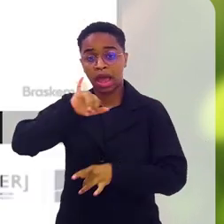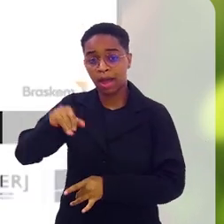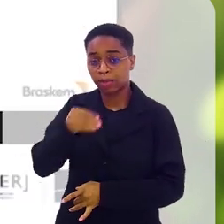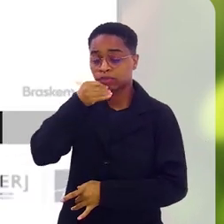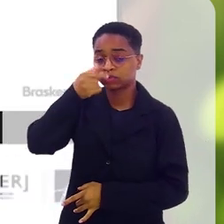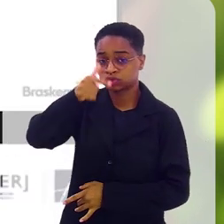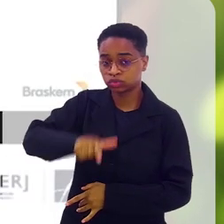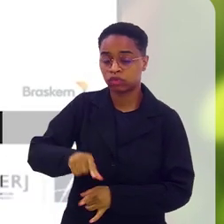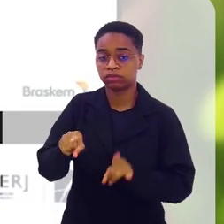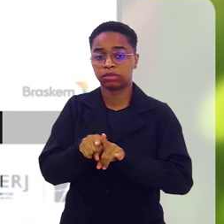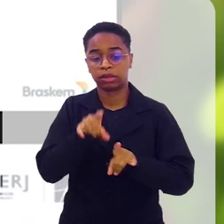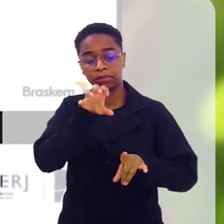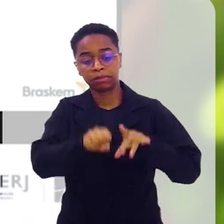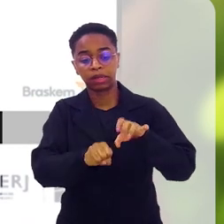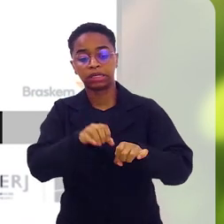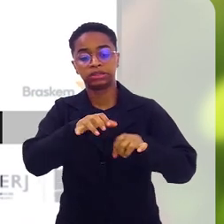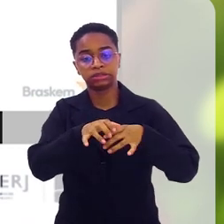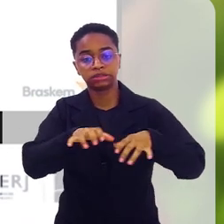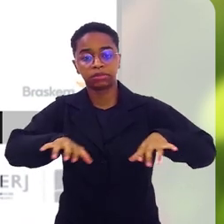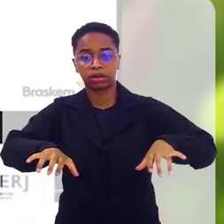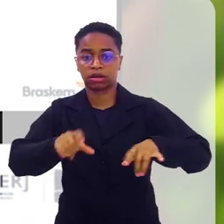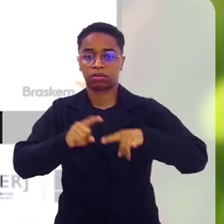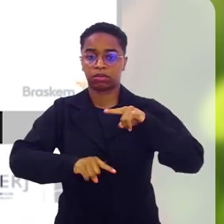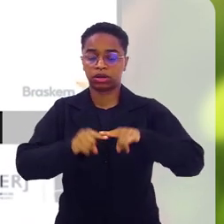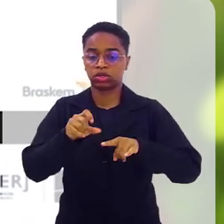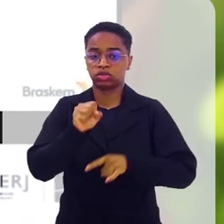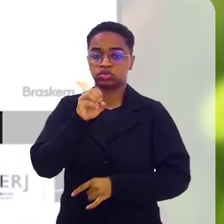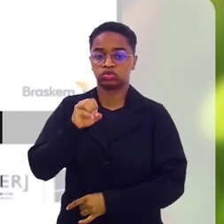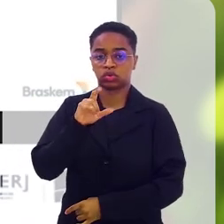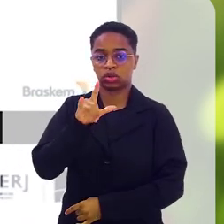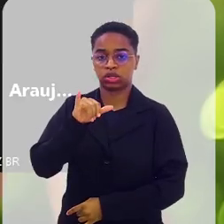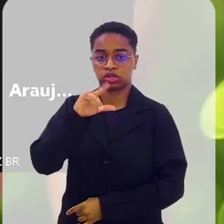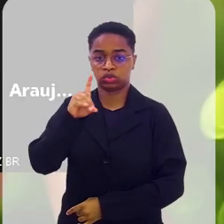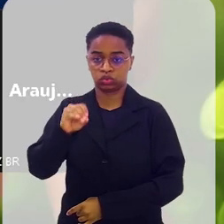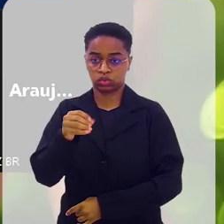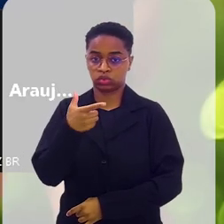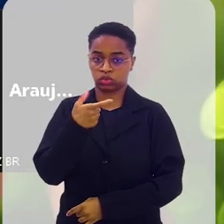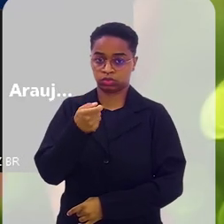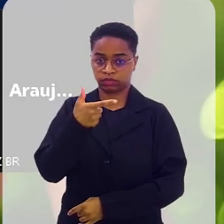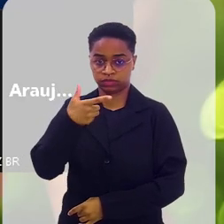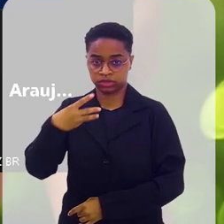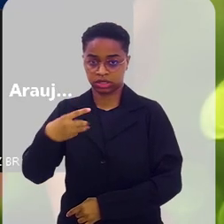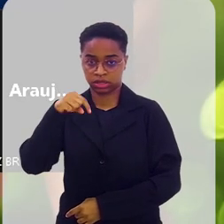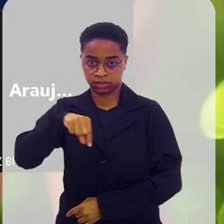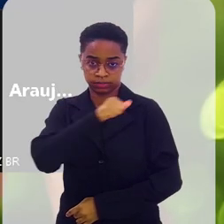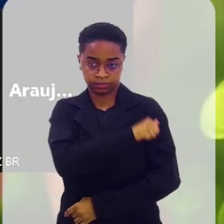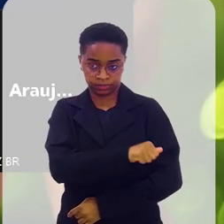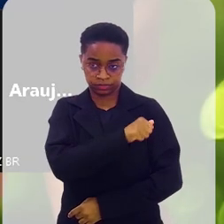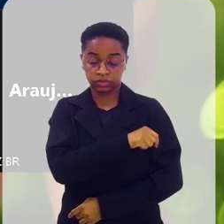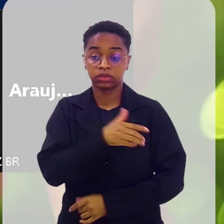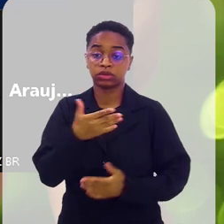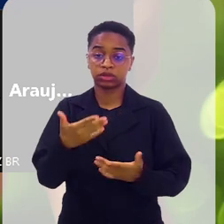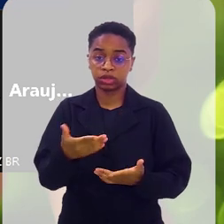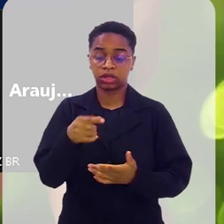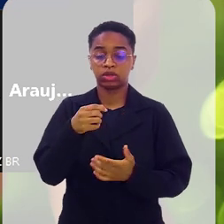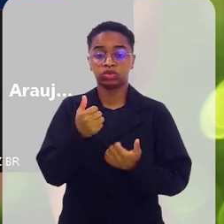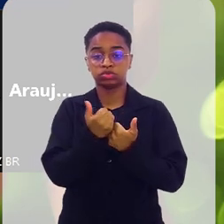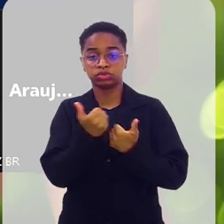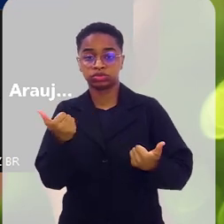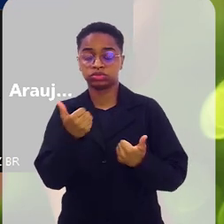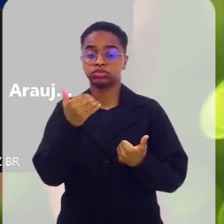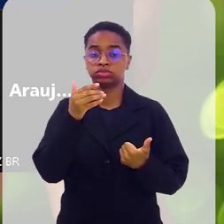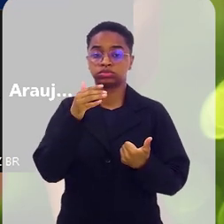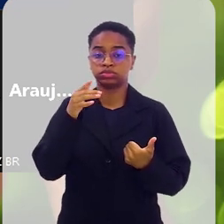reaproveitamento e da coleta seletiva dos resíduos sólidos no estado do Rio. Em 2023, o subdiretor-geral do